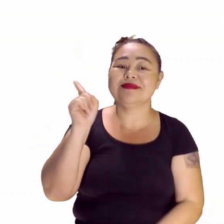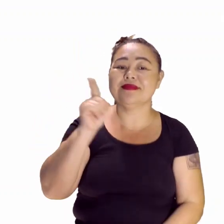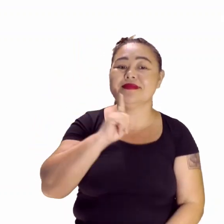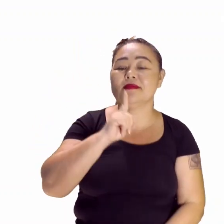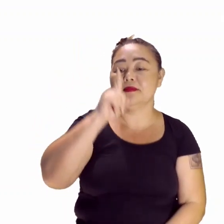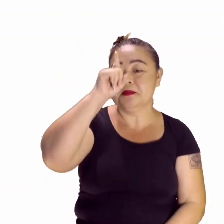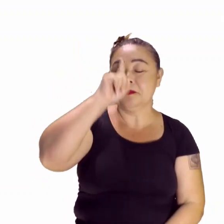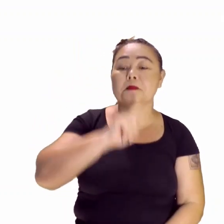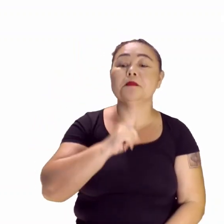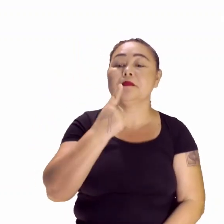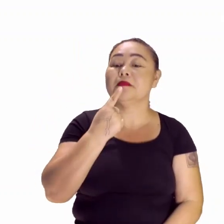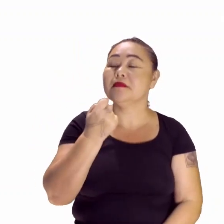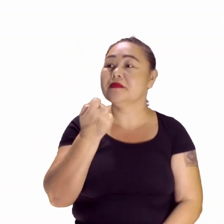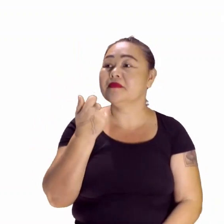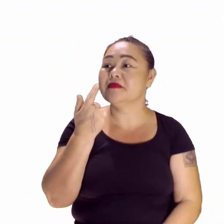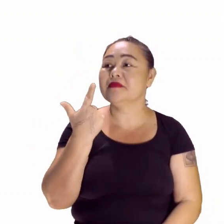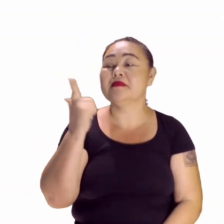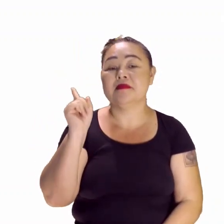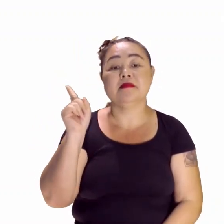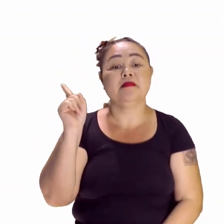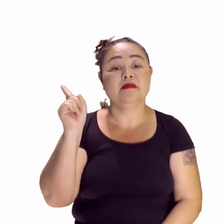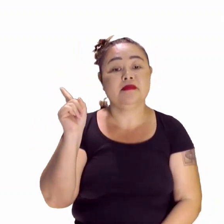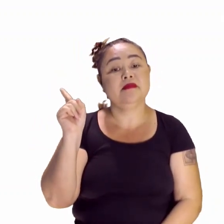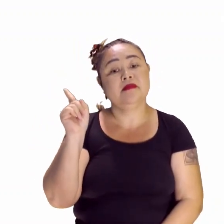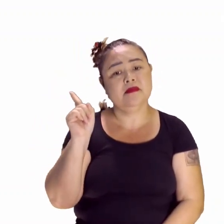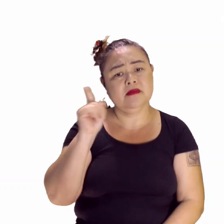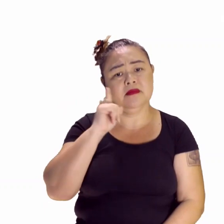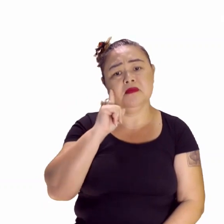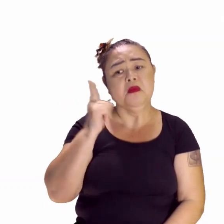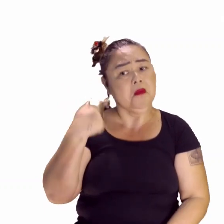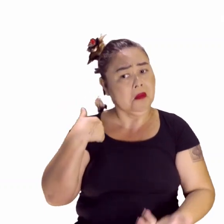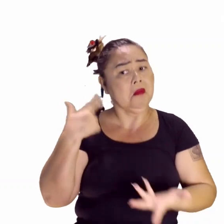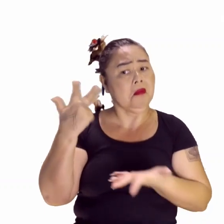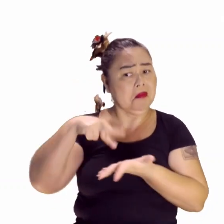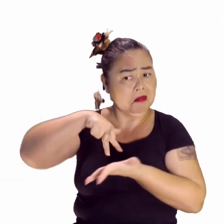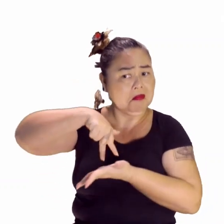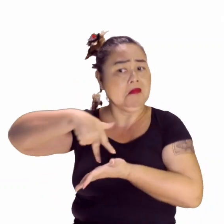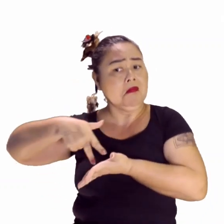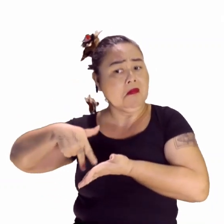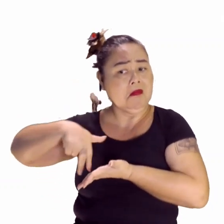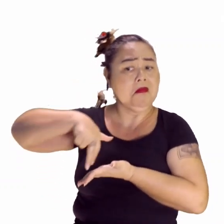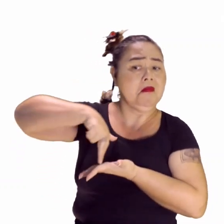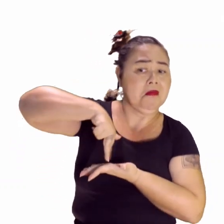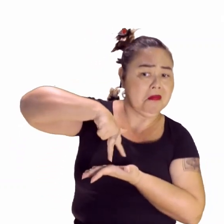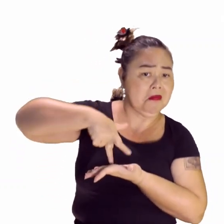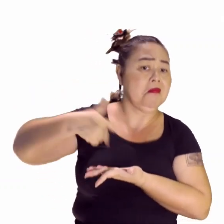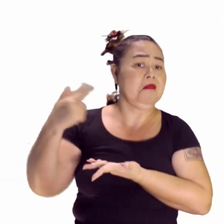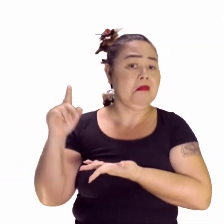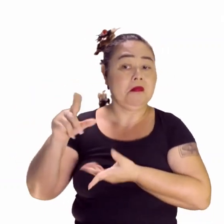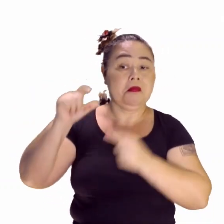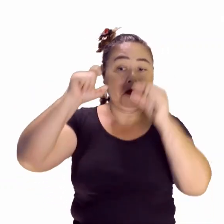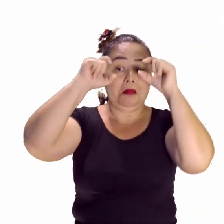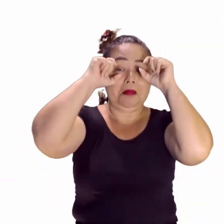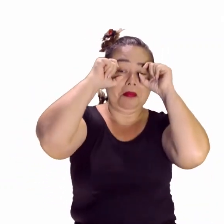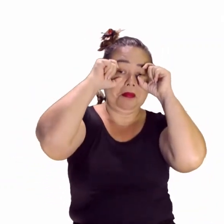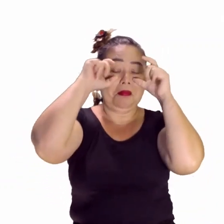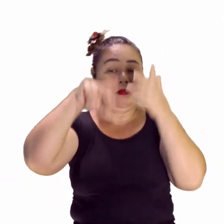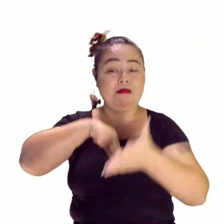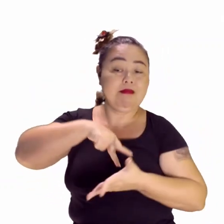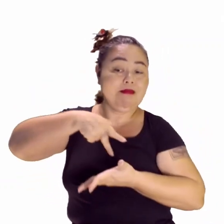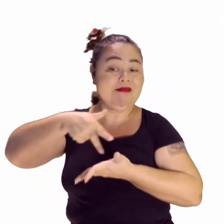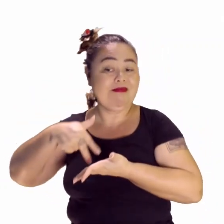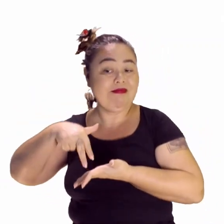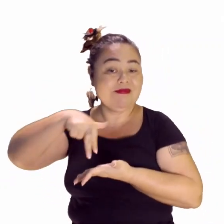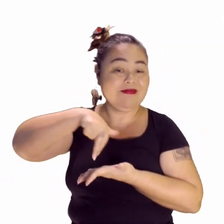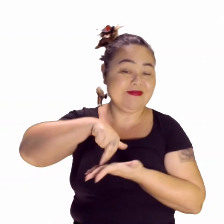produzimos milho Rondônia Professor Jorge Esse milho aí tá descolado ele tá bem moderninho hein é um milho